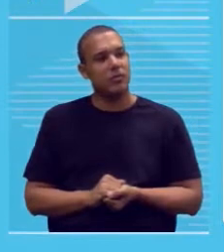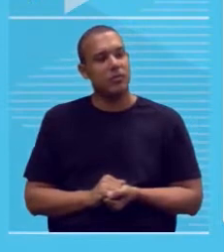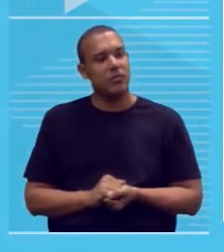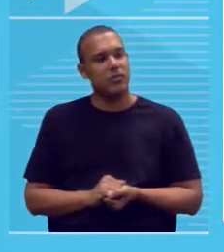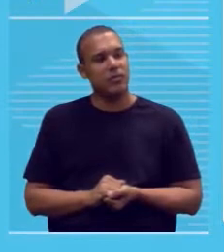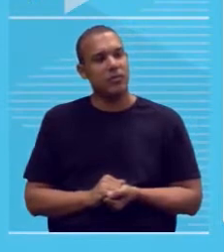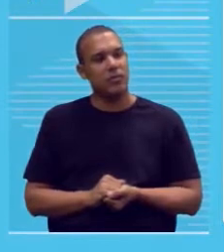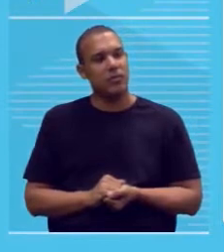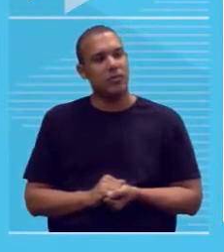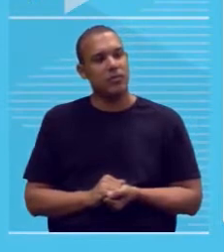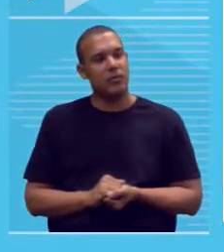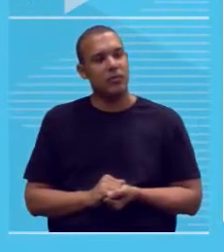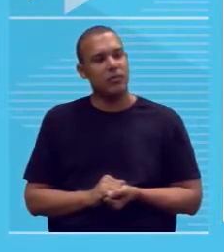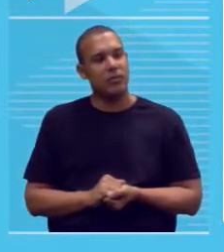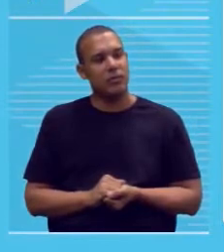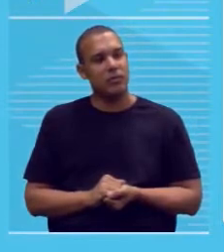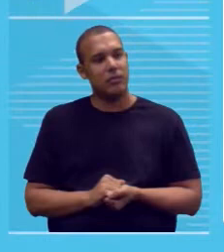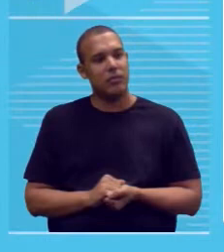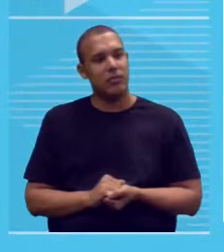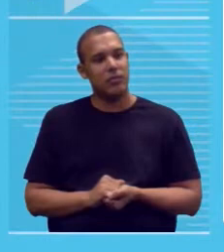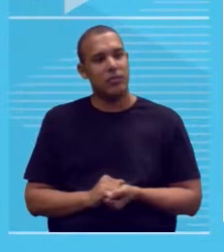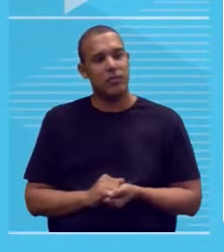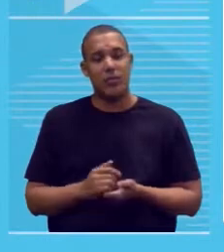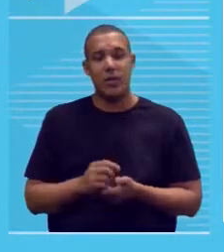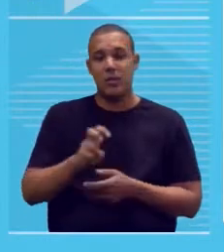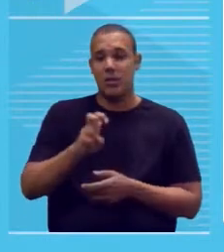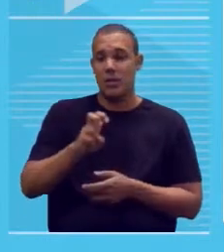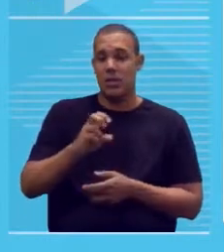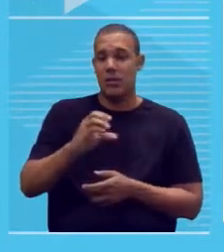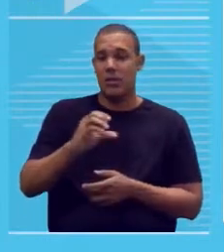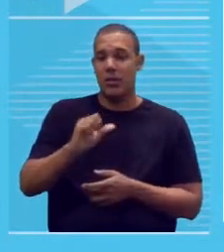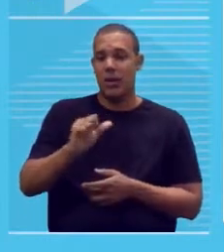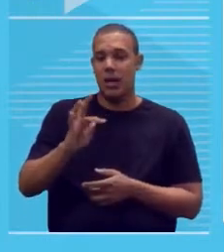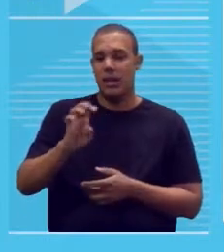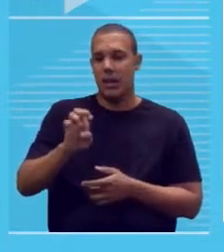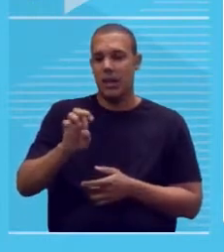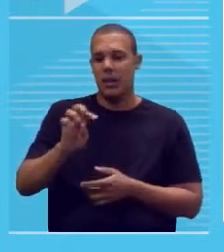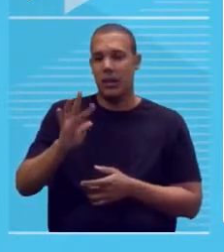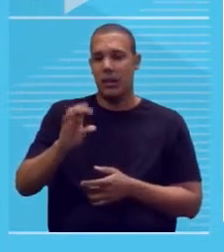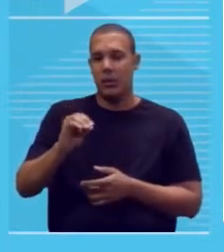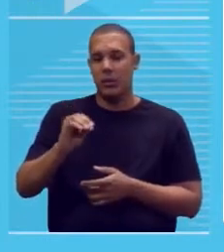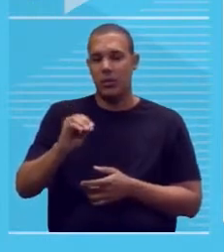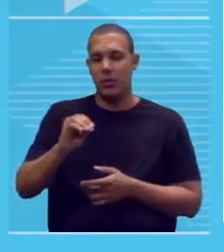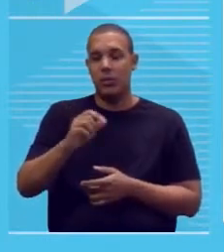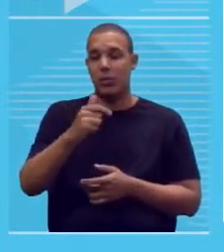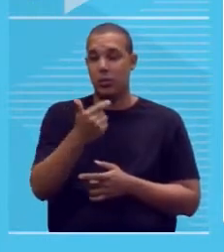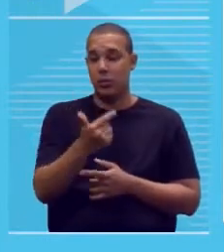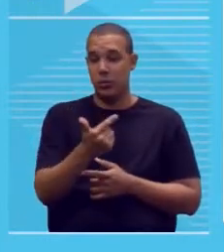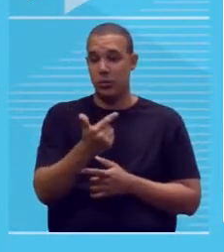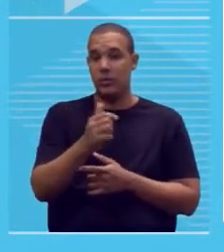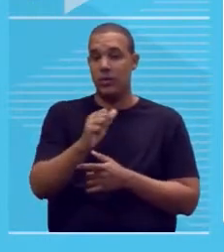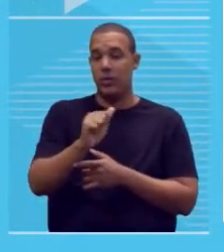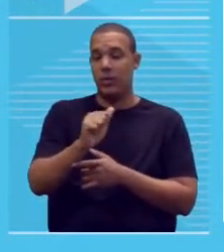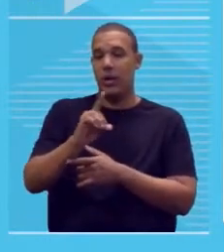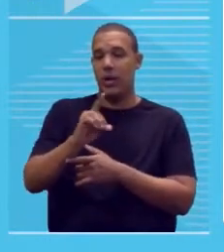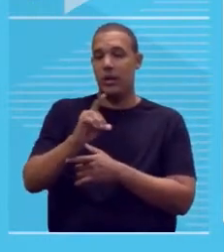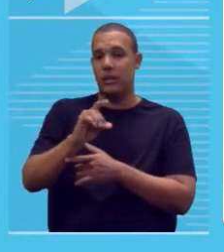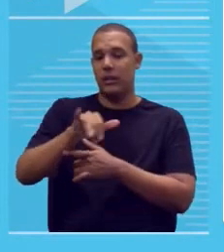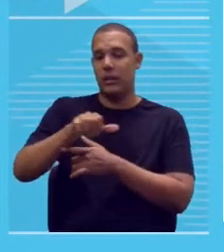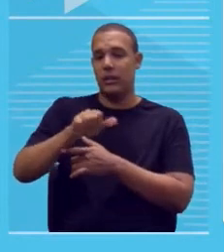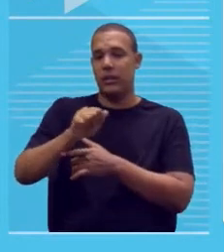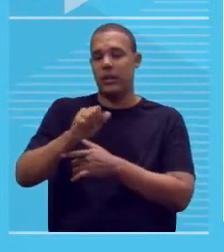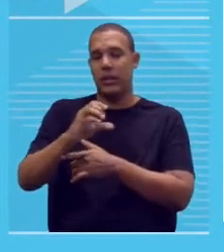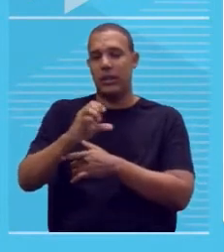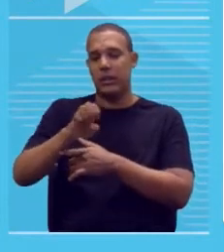Então, este 5 é o cateto oposto, este 2 é o meu cateto adjacente.